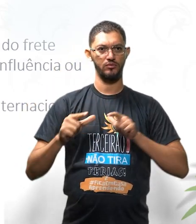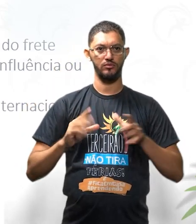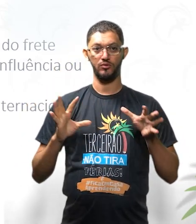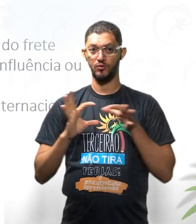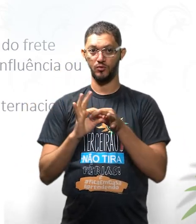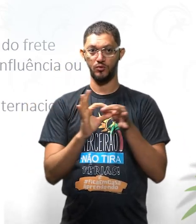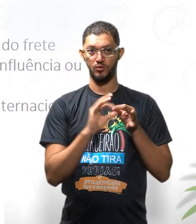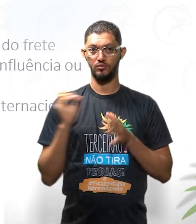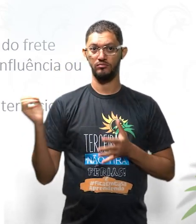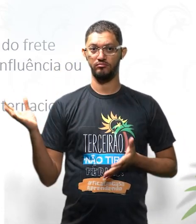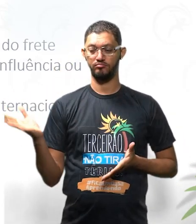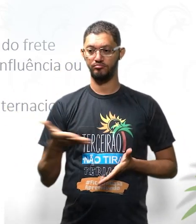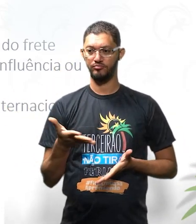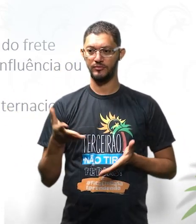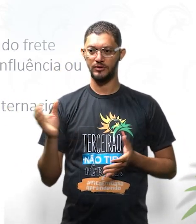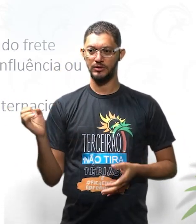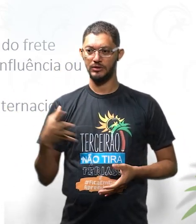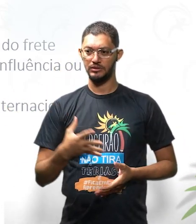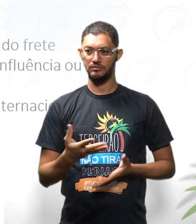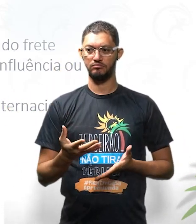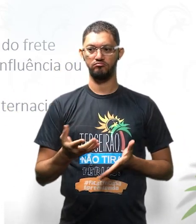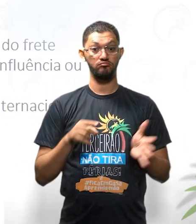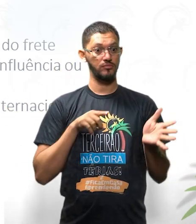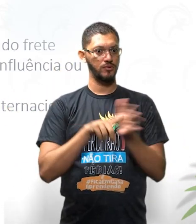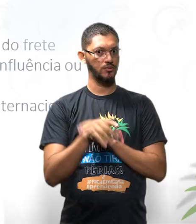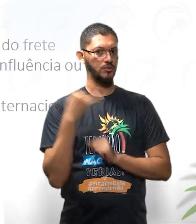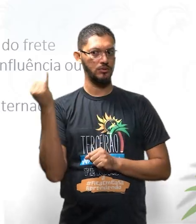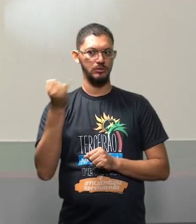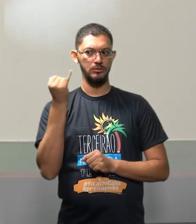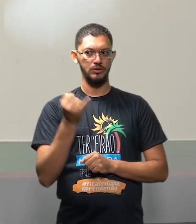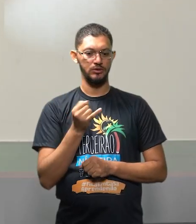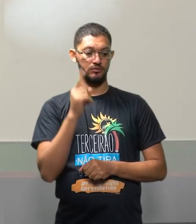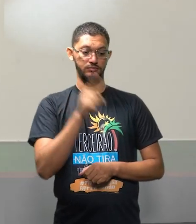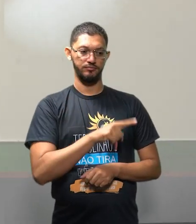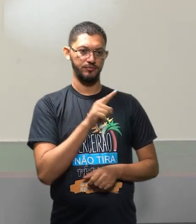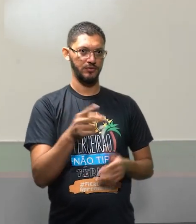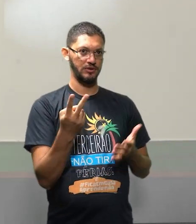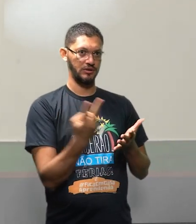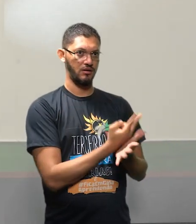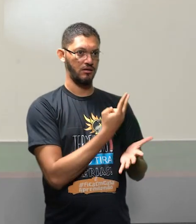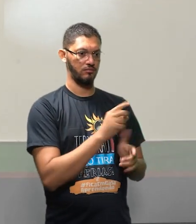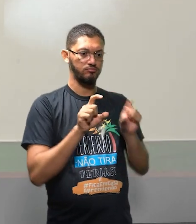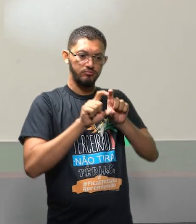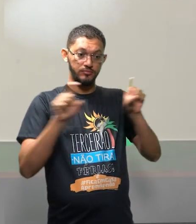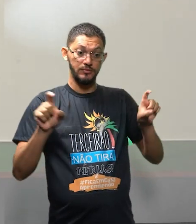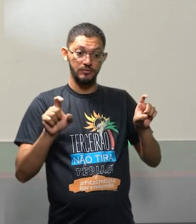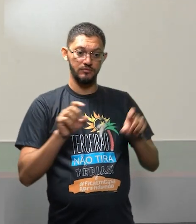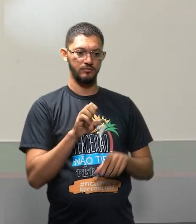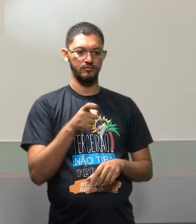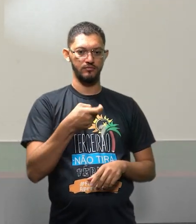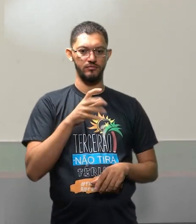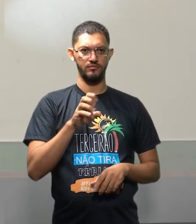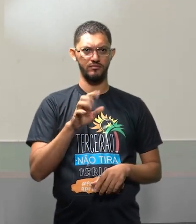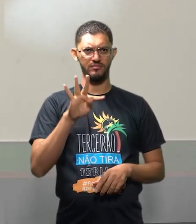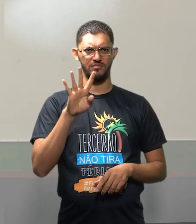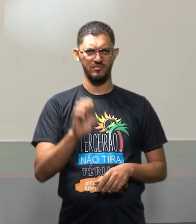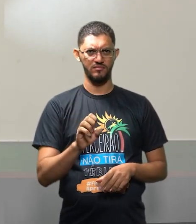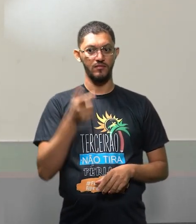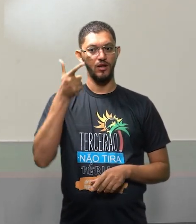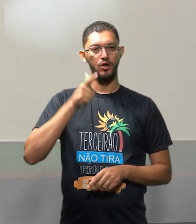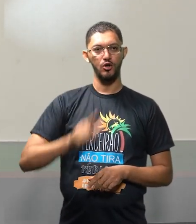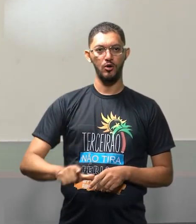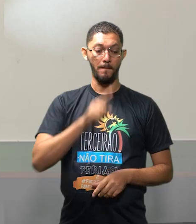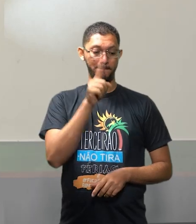atual, revela questões importantes, exceto está bem destacado. Ou seja, mais uma